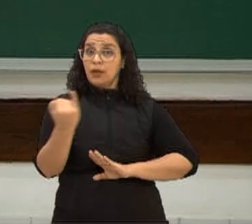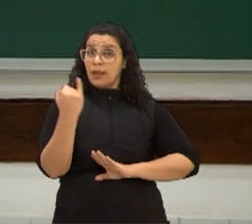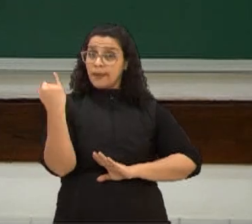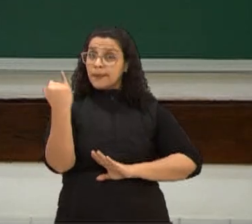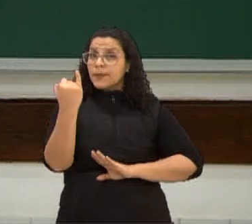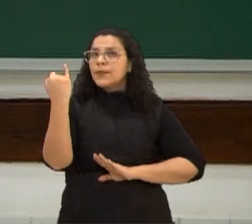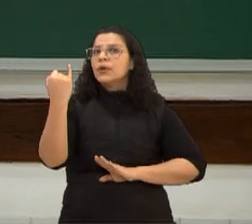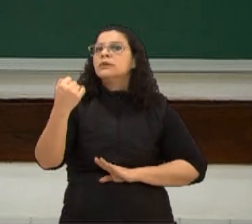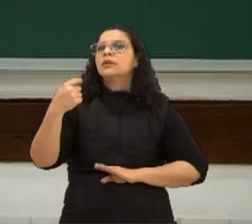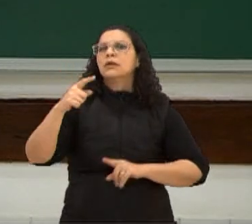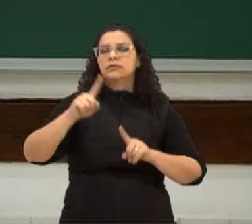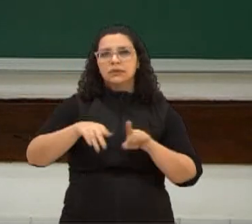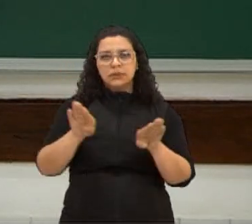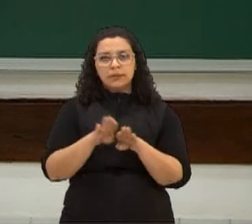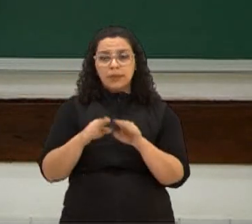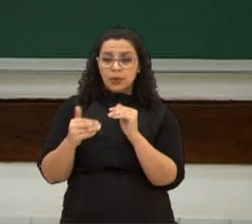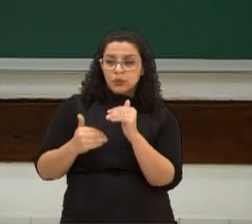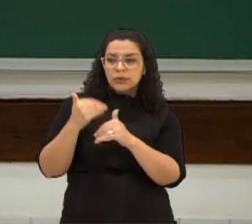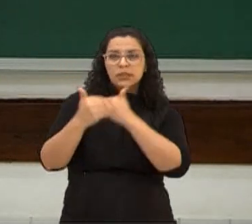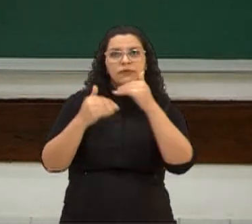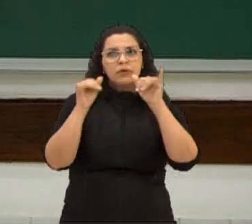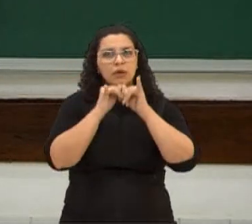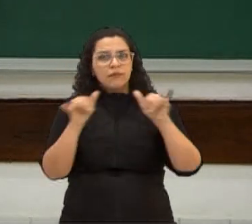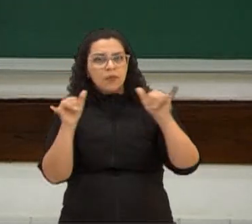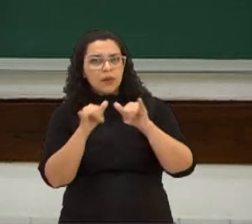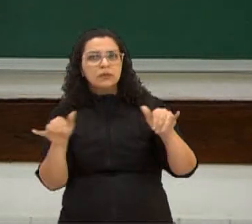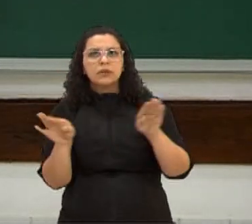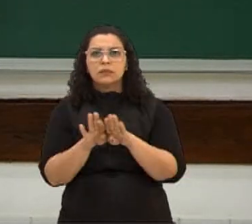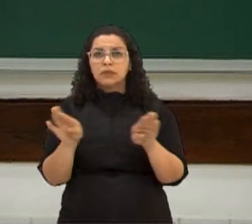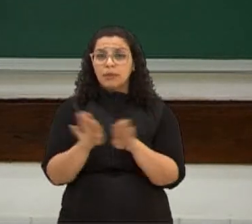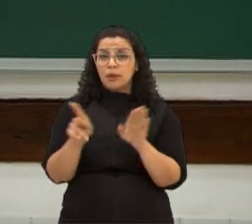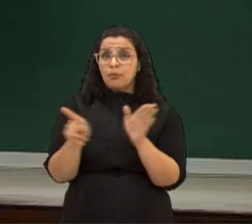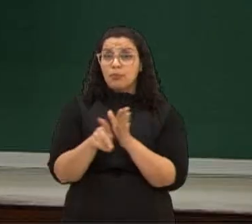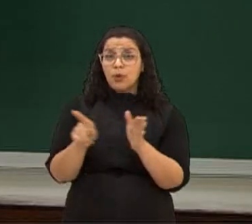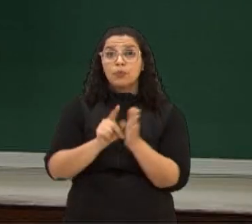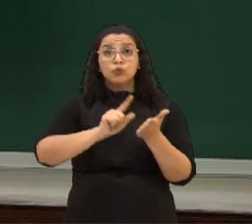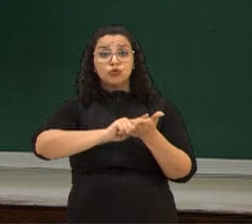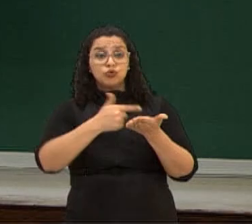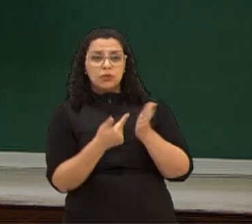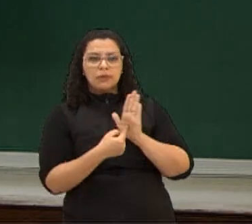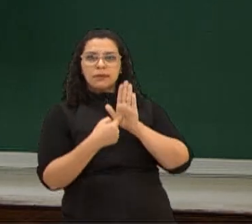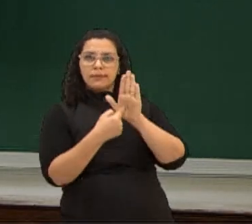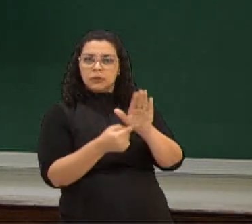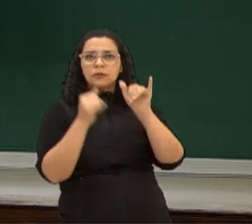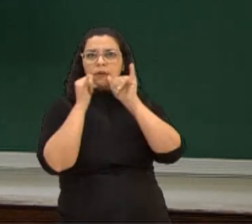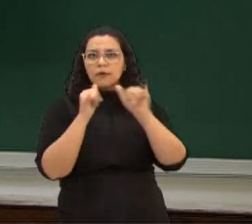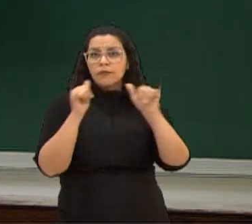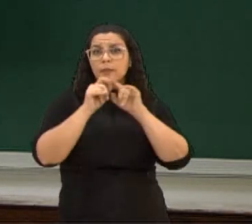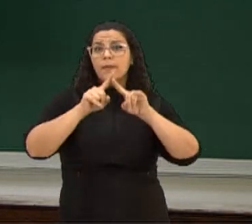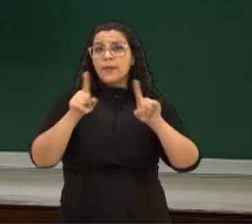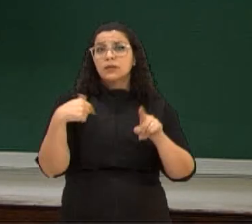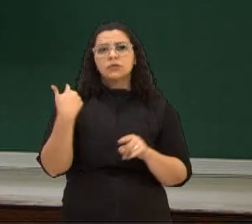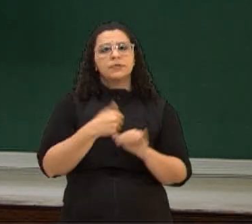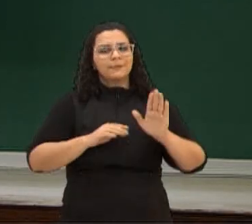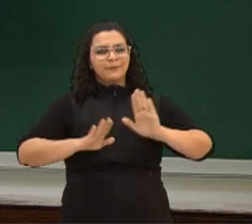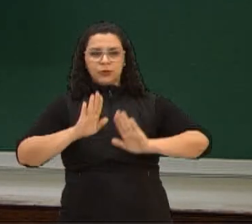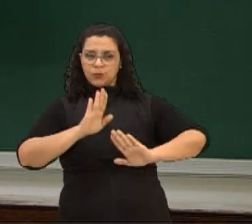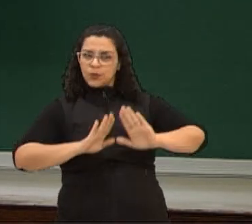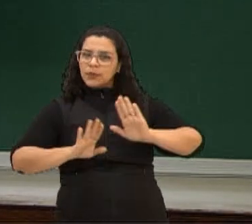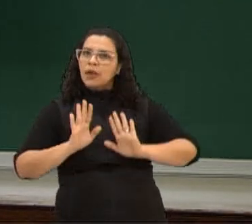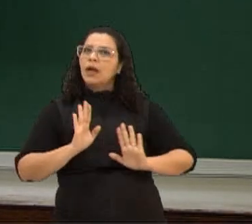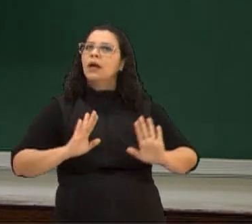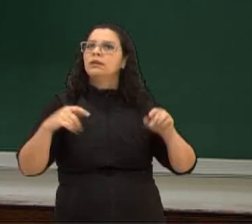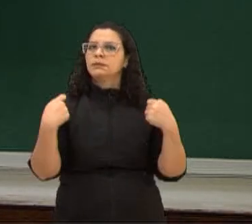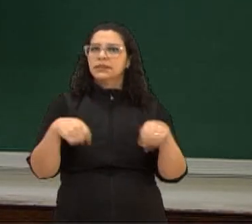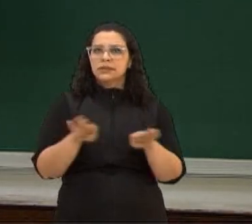para o crescimento, né, da notícia, para o crescimento do veículo que publicou a notícia. Então, tem que tomar